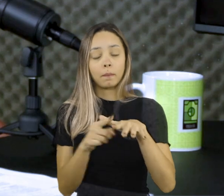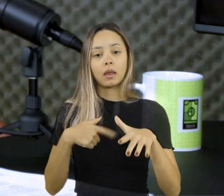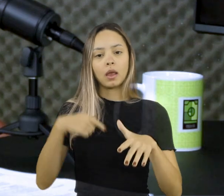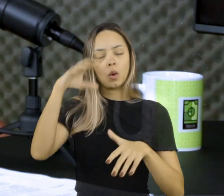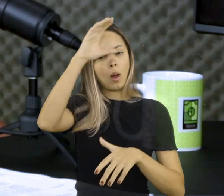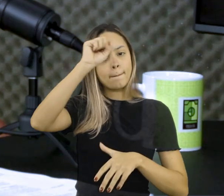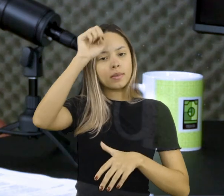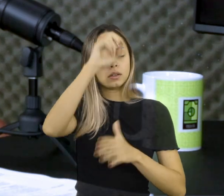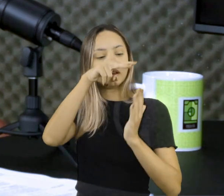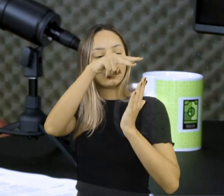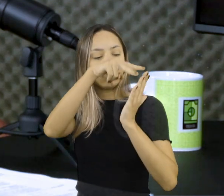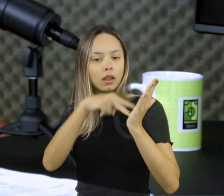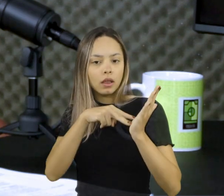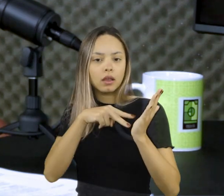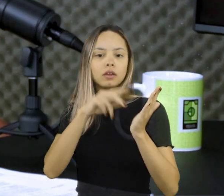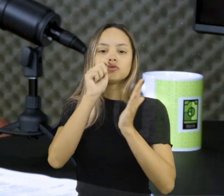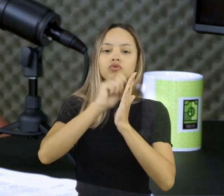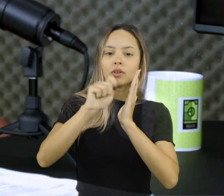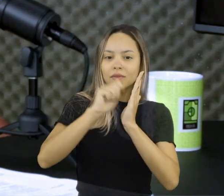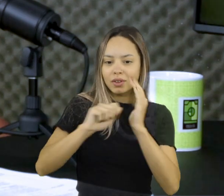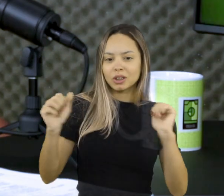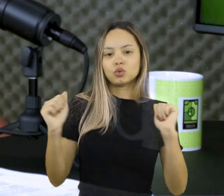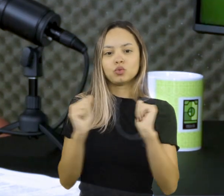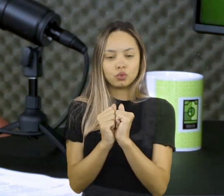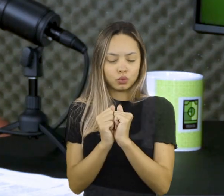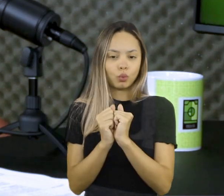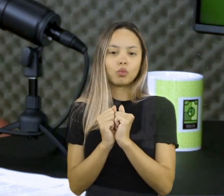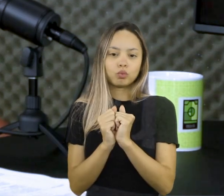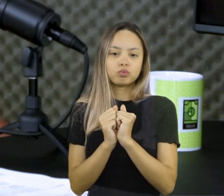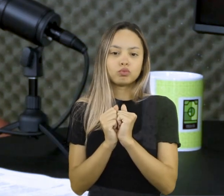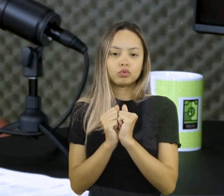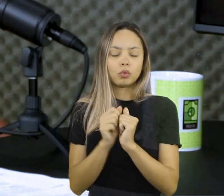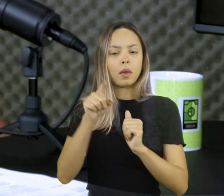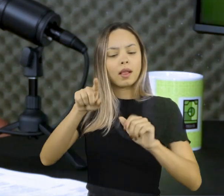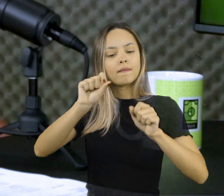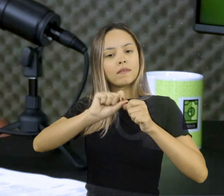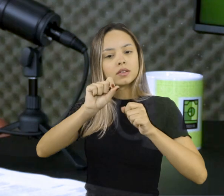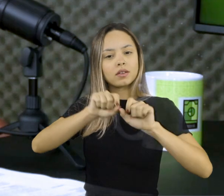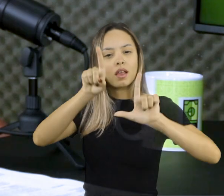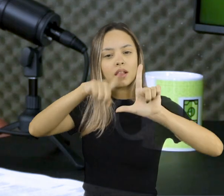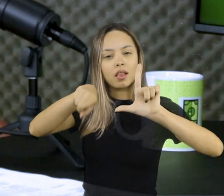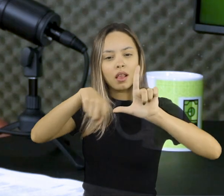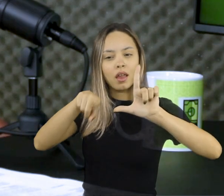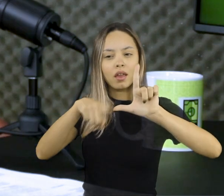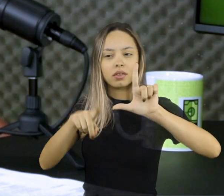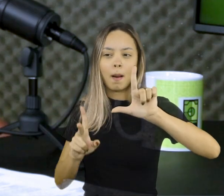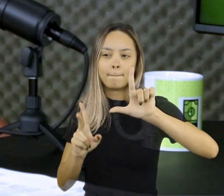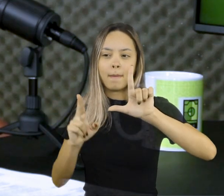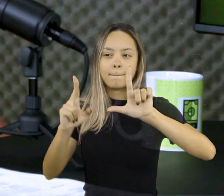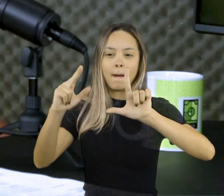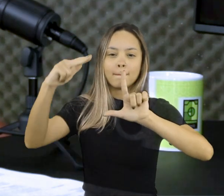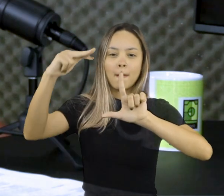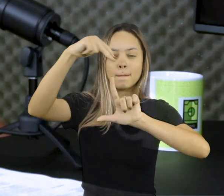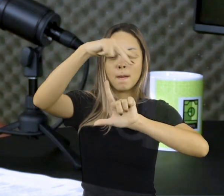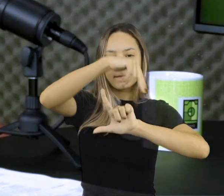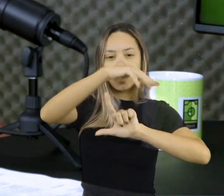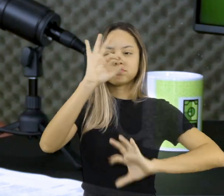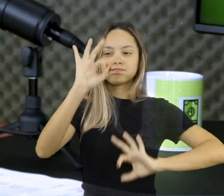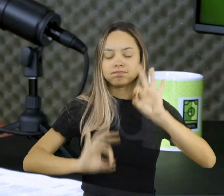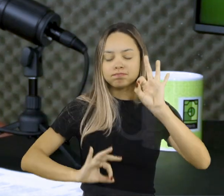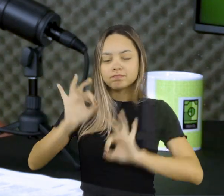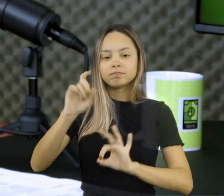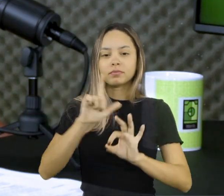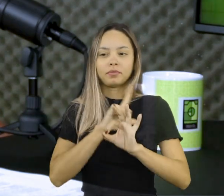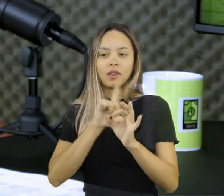ela. Ela cortava letras, papelão, papel. Ela pegava o